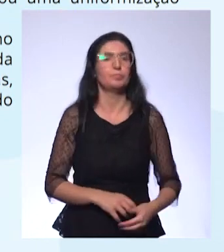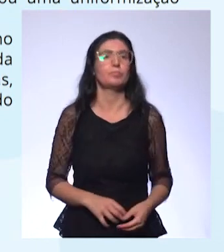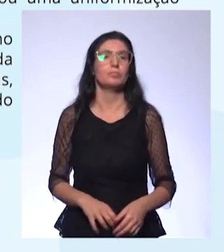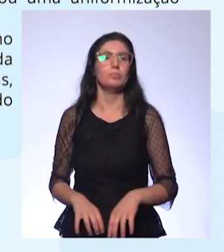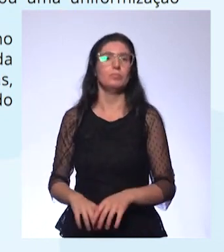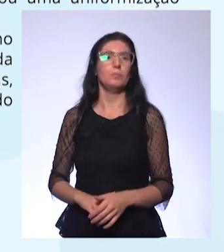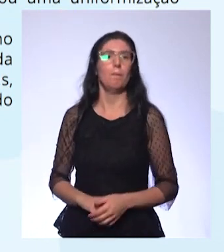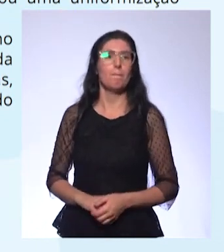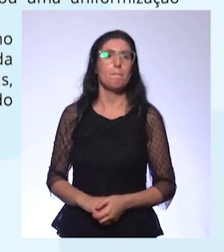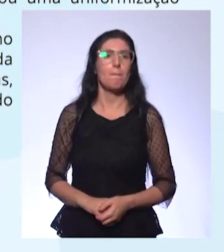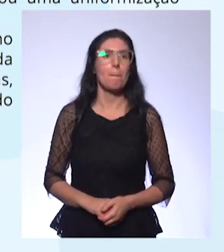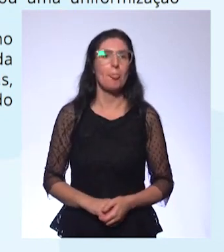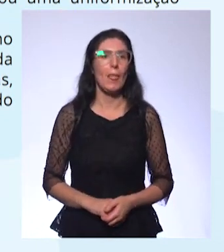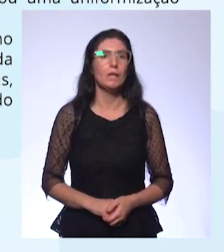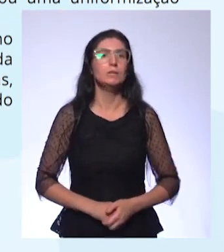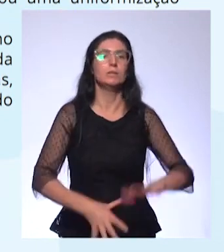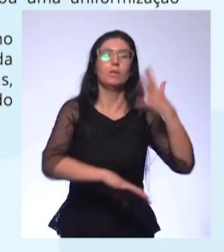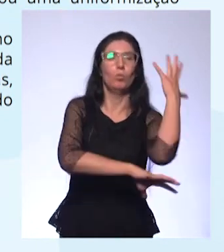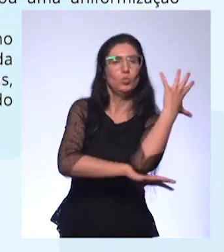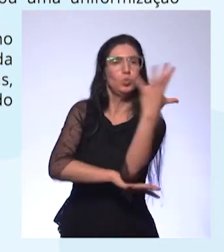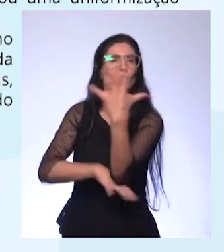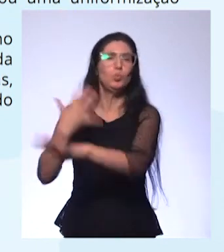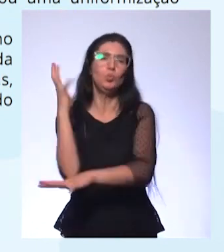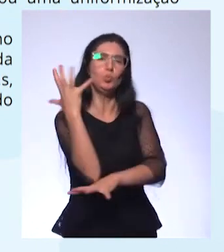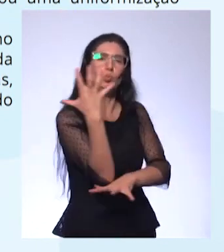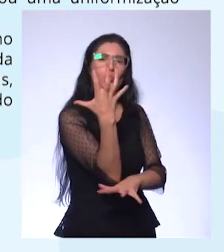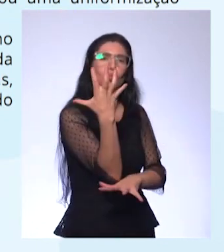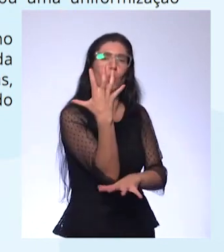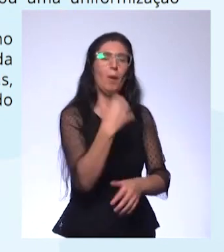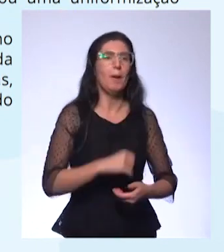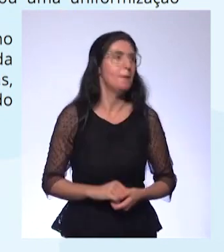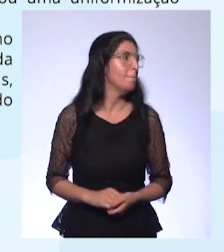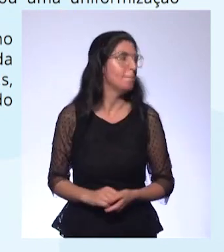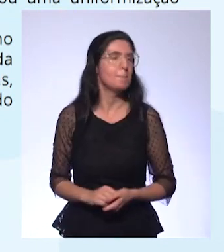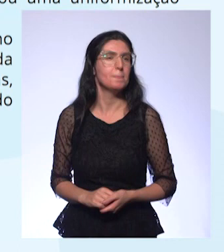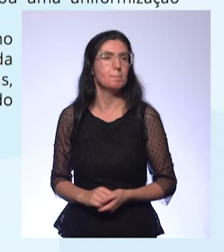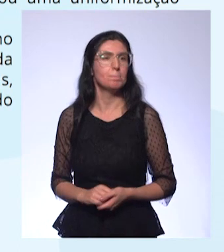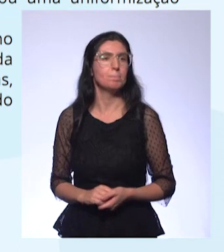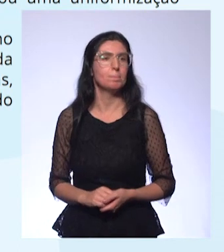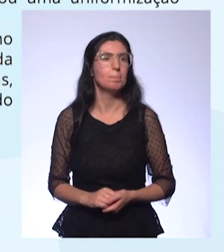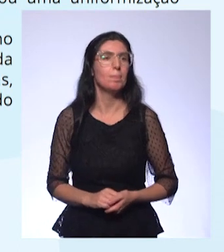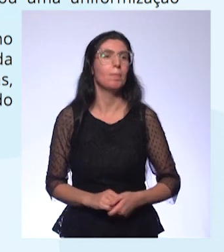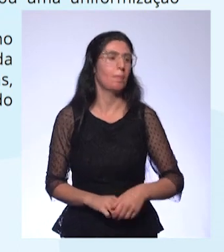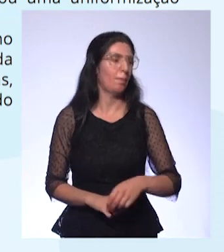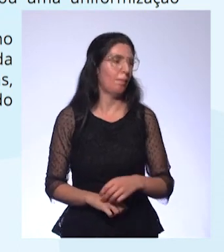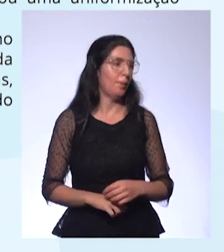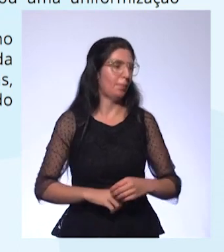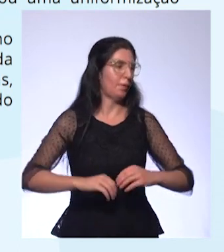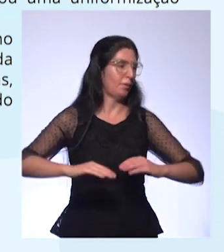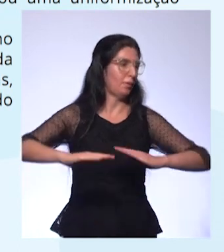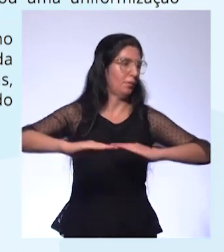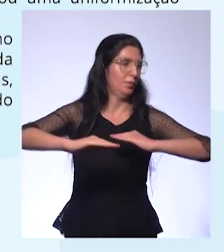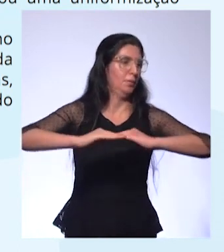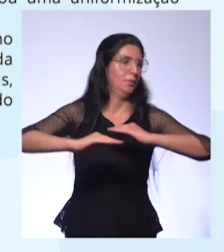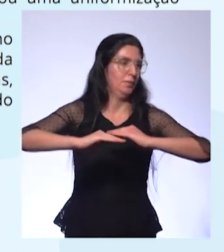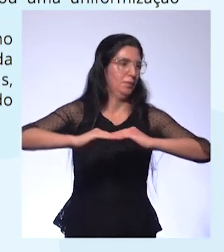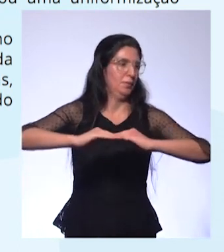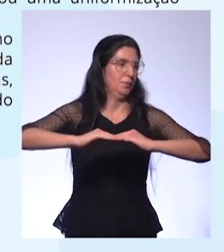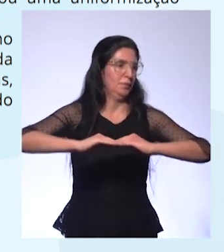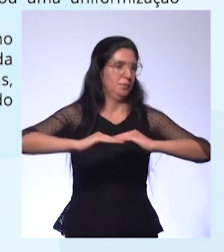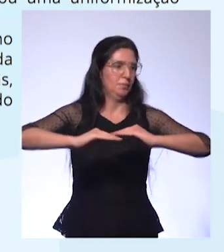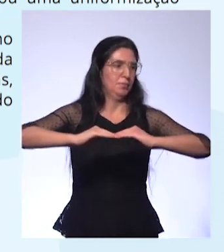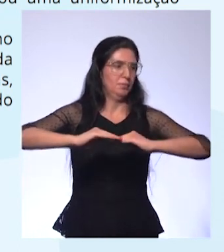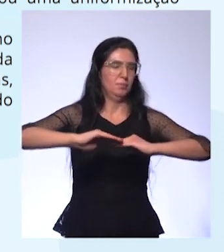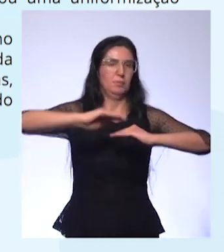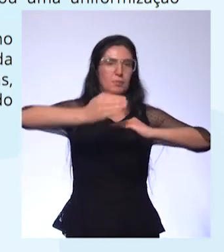regiões, né, influenciam a vegetação, tem uma área abrangência do bioma do Pampa, atividade humana, principalmente a questão do